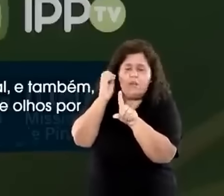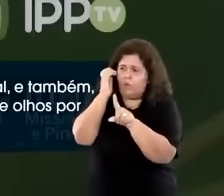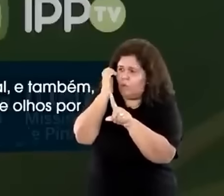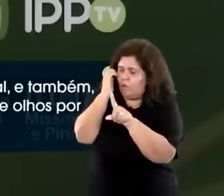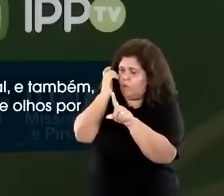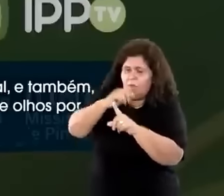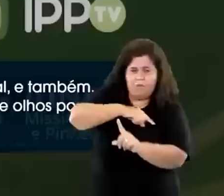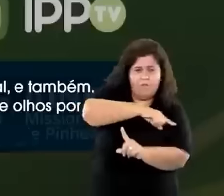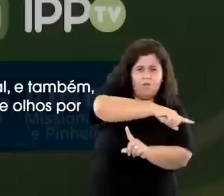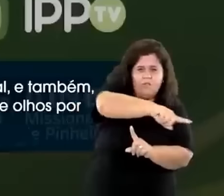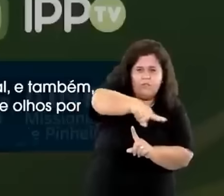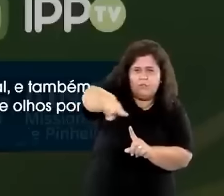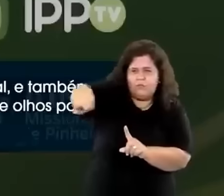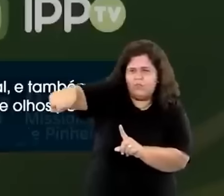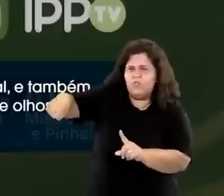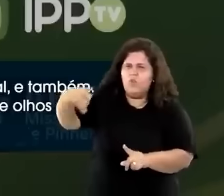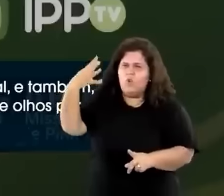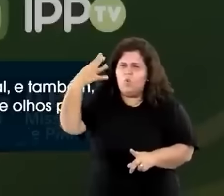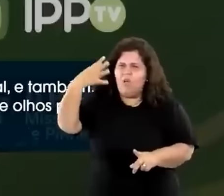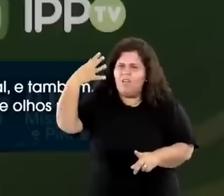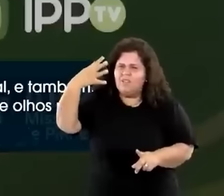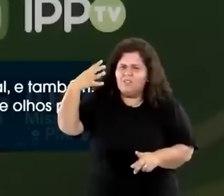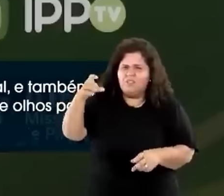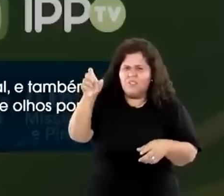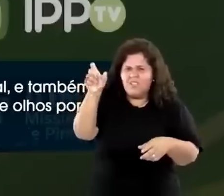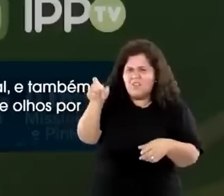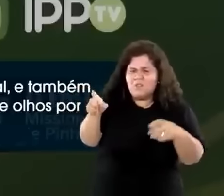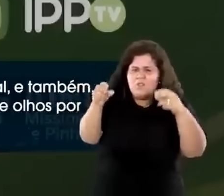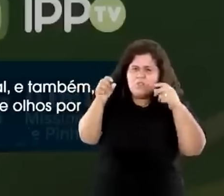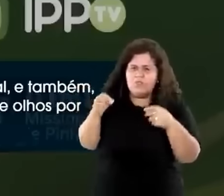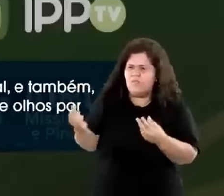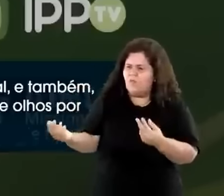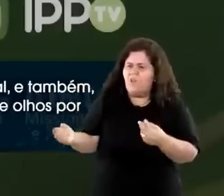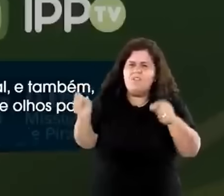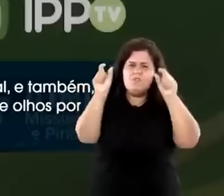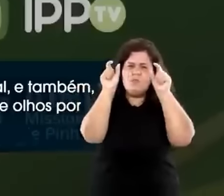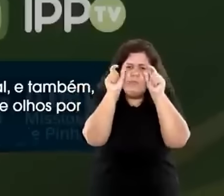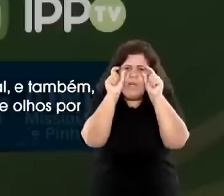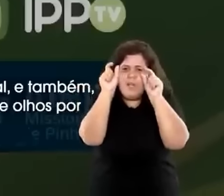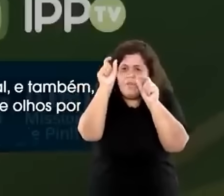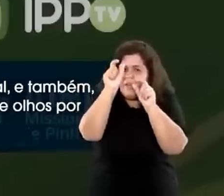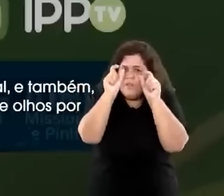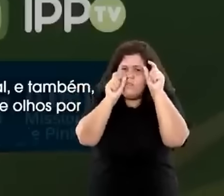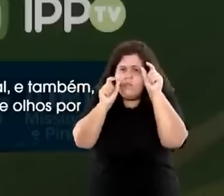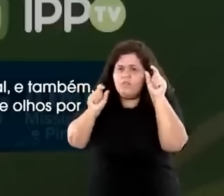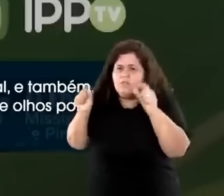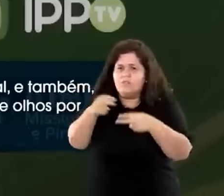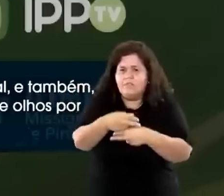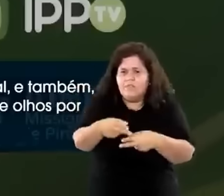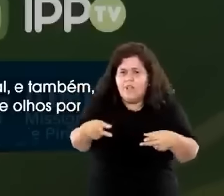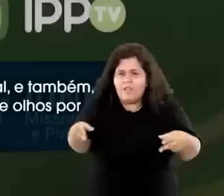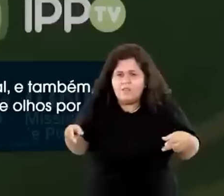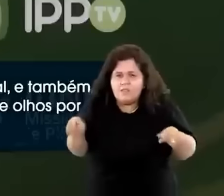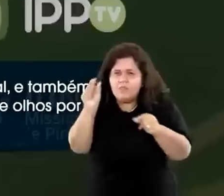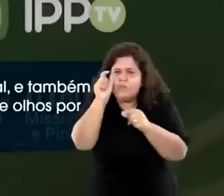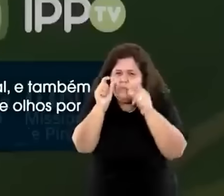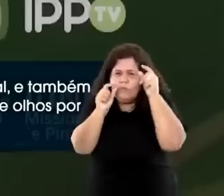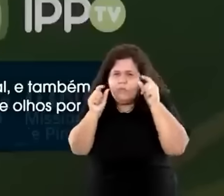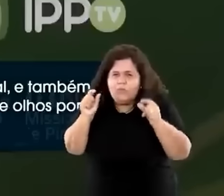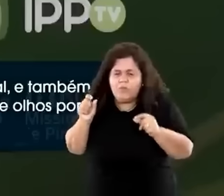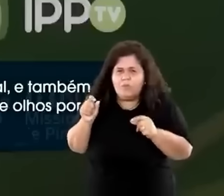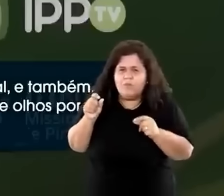À Volta do Trono quatro seres viventes cheios de olhos por diante e por detrás eu peço que você note